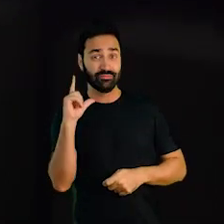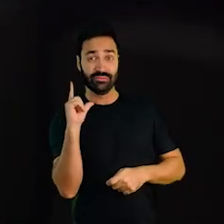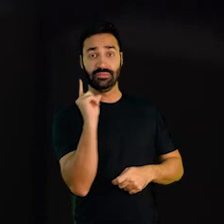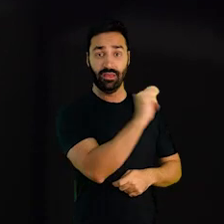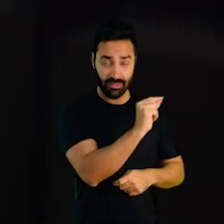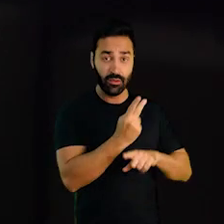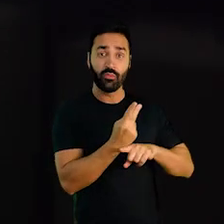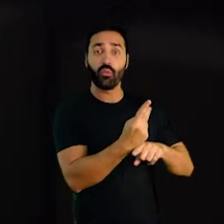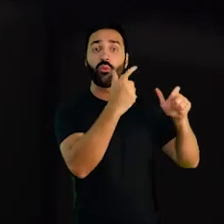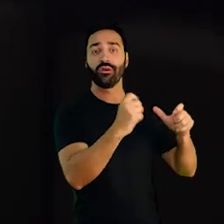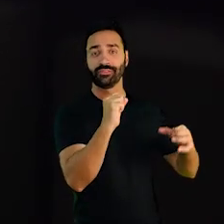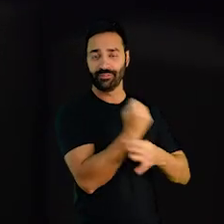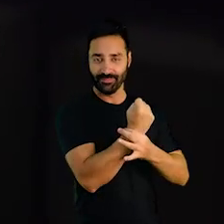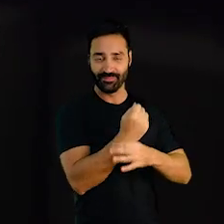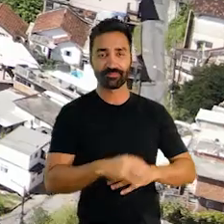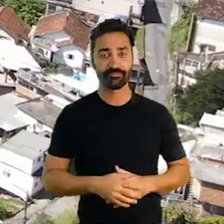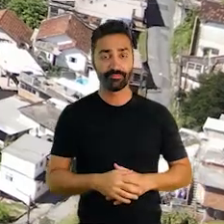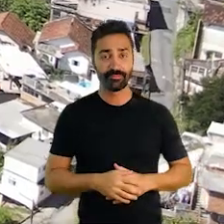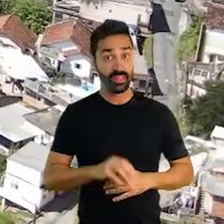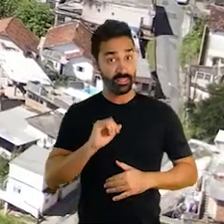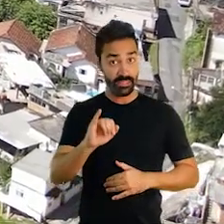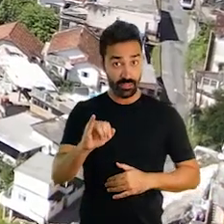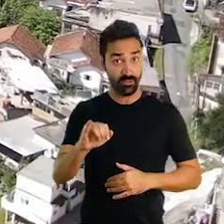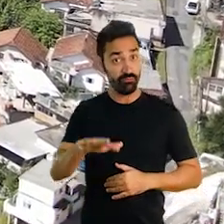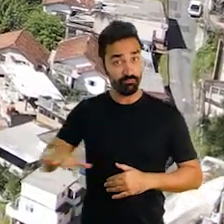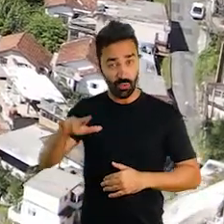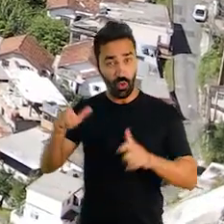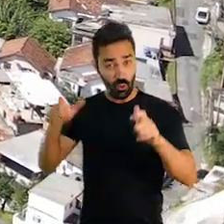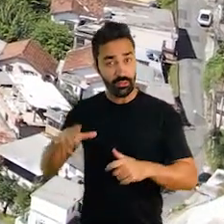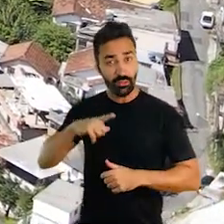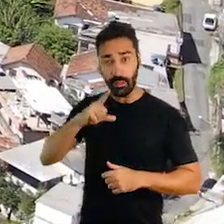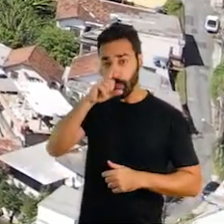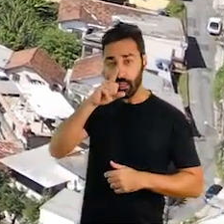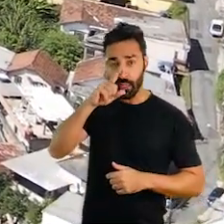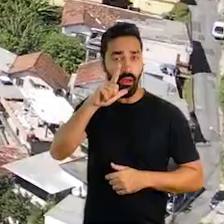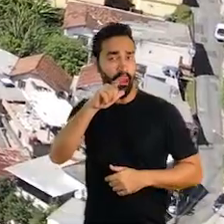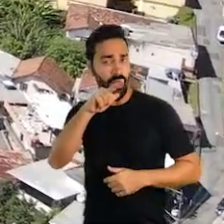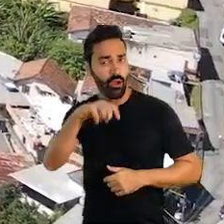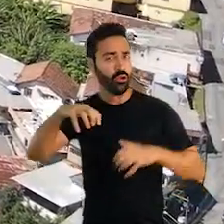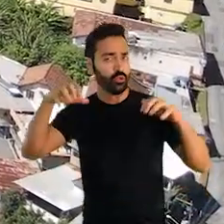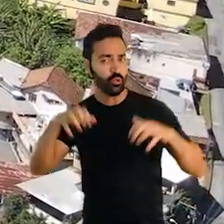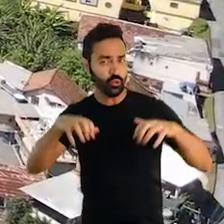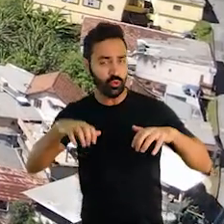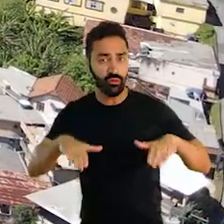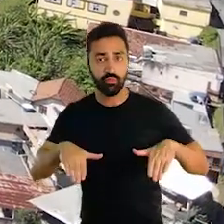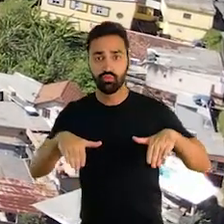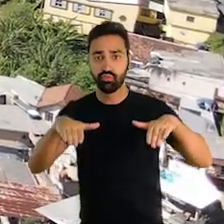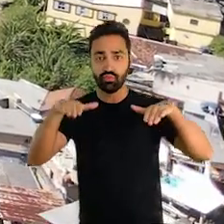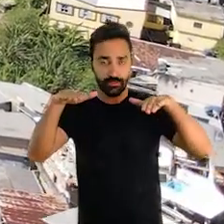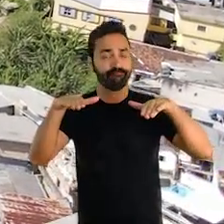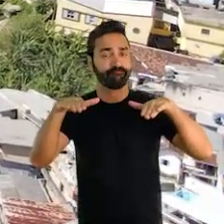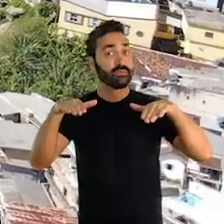sair daquela área e procurar um local seguro. Se a localidade tiver riscos hidrológicos como alagamentos,